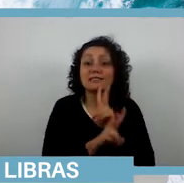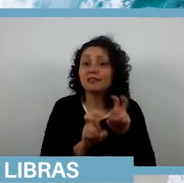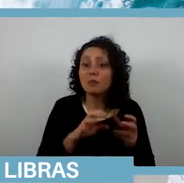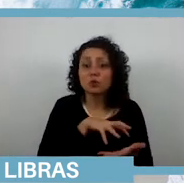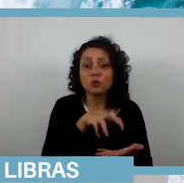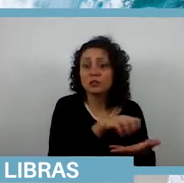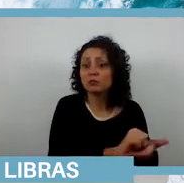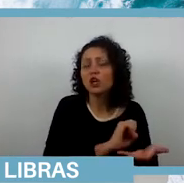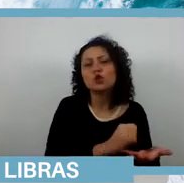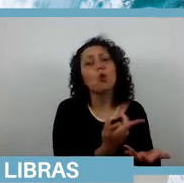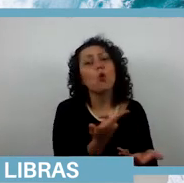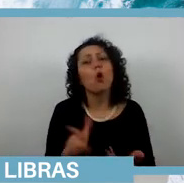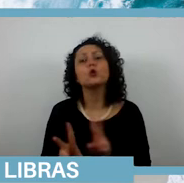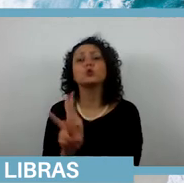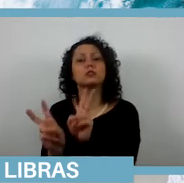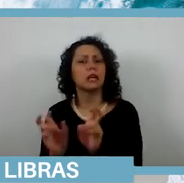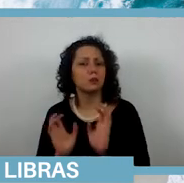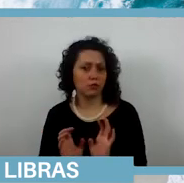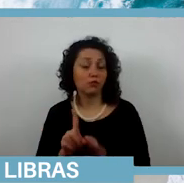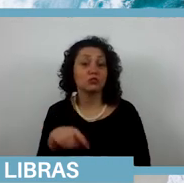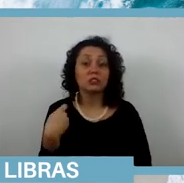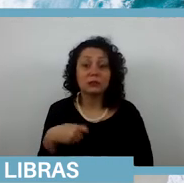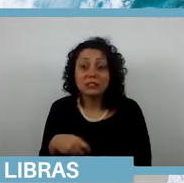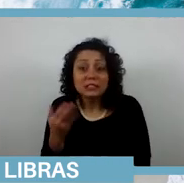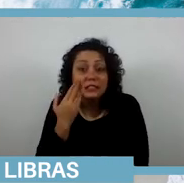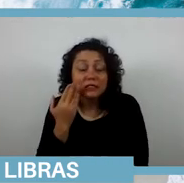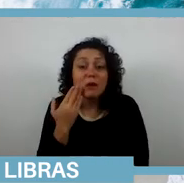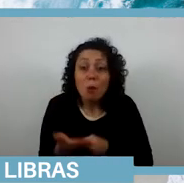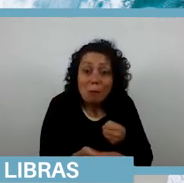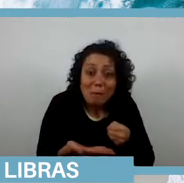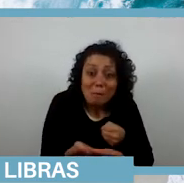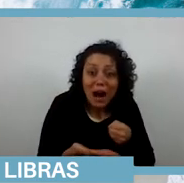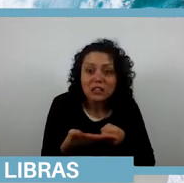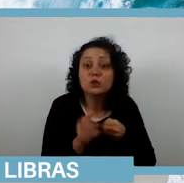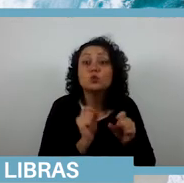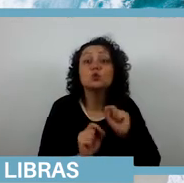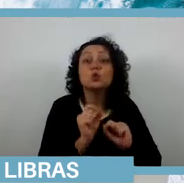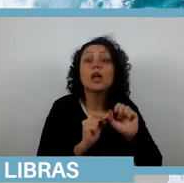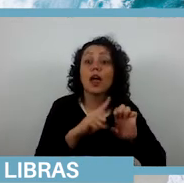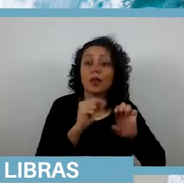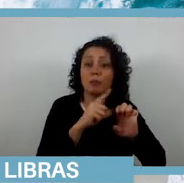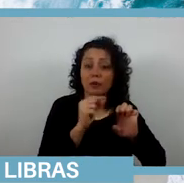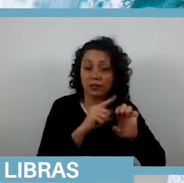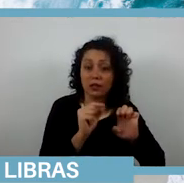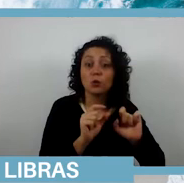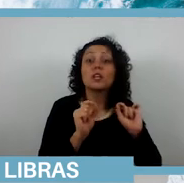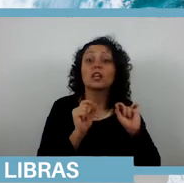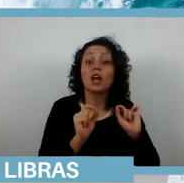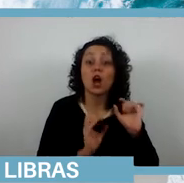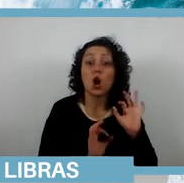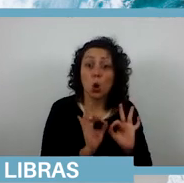não você tem ter um feijão com arroz ali do do empreendedorismo O que é organização